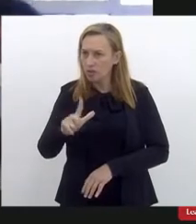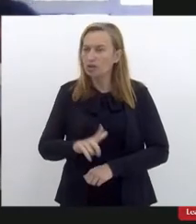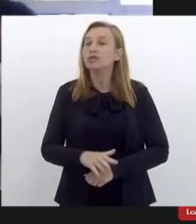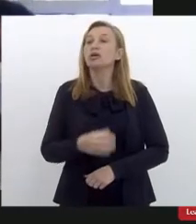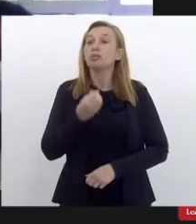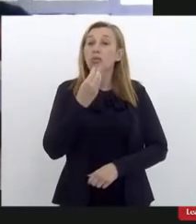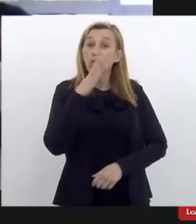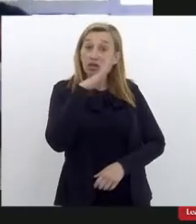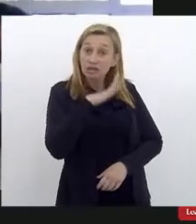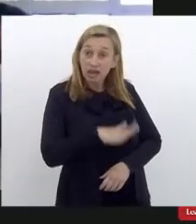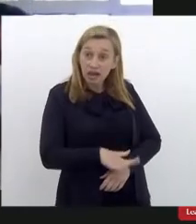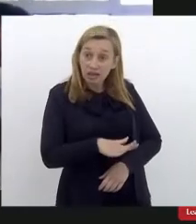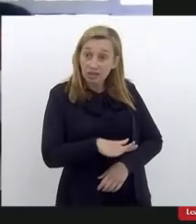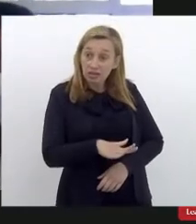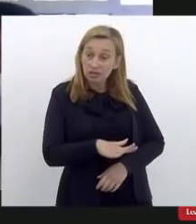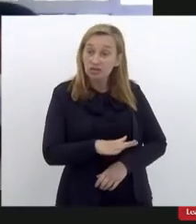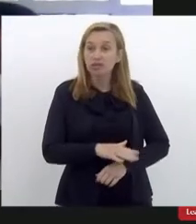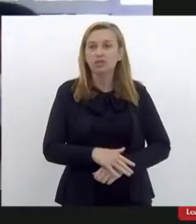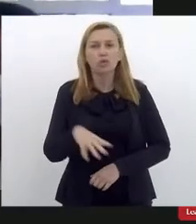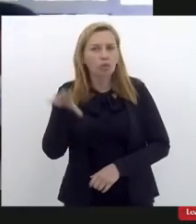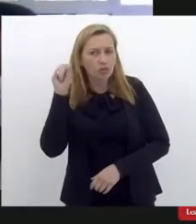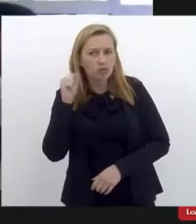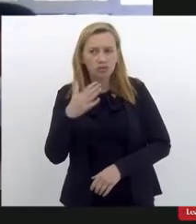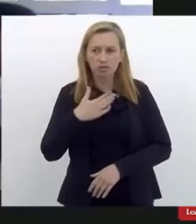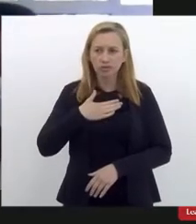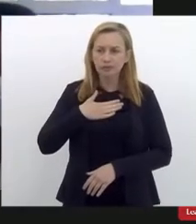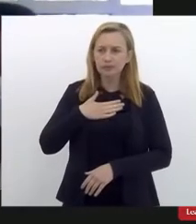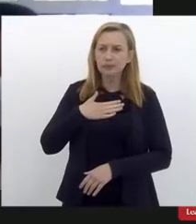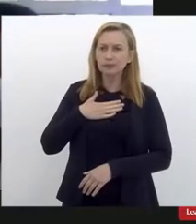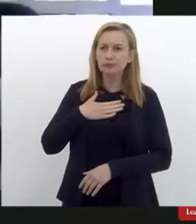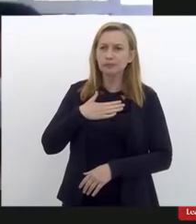Boa tarde. Consegue me ouvir?